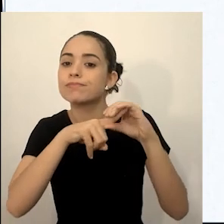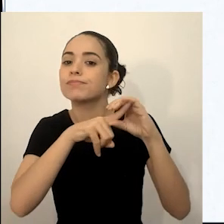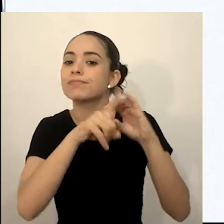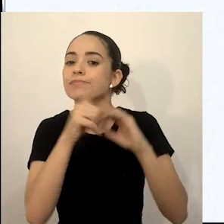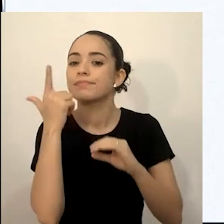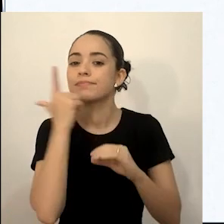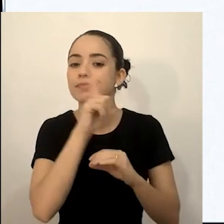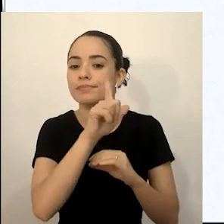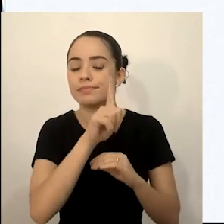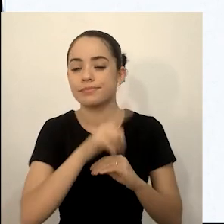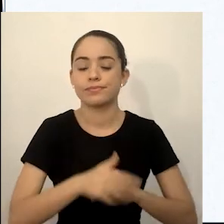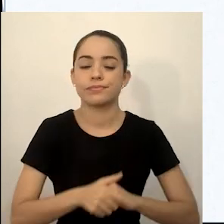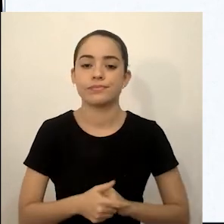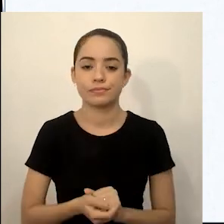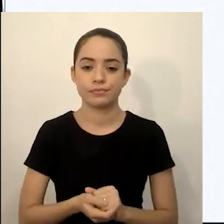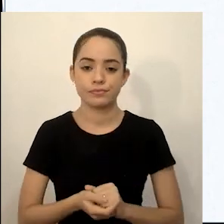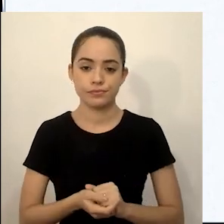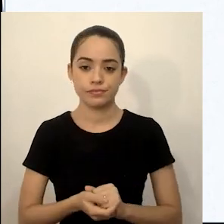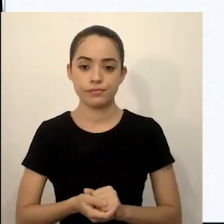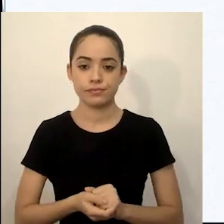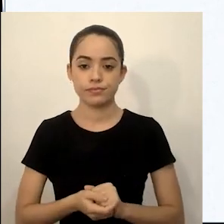fecundação.